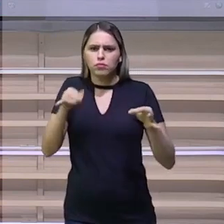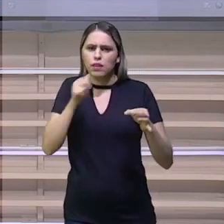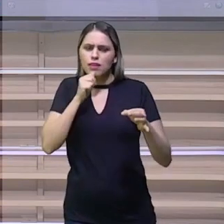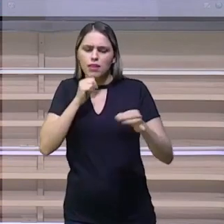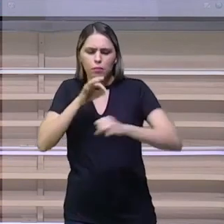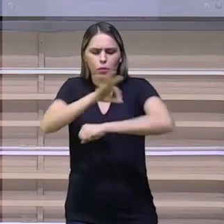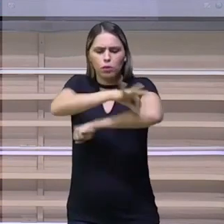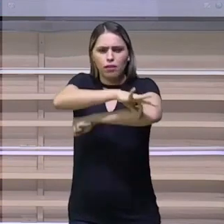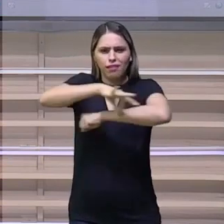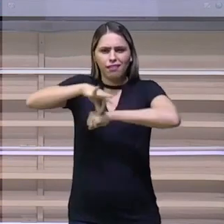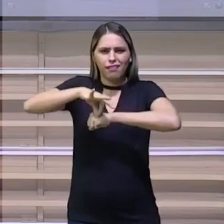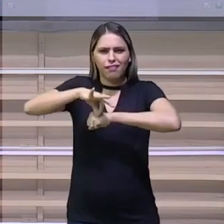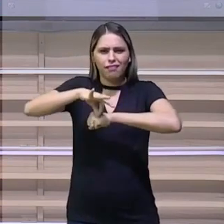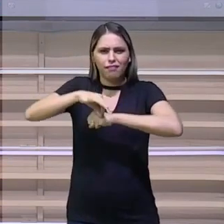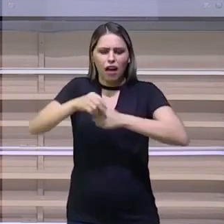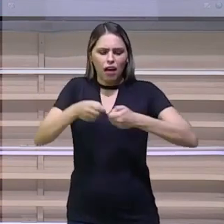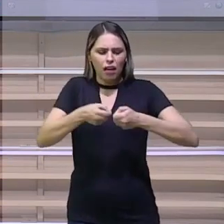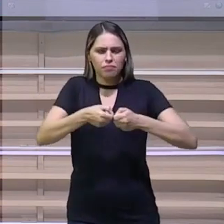outros